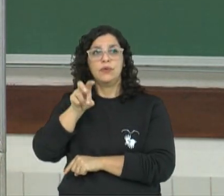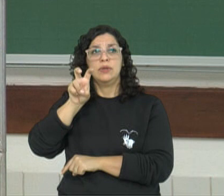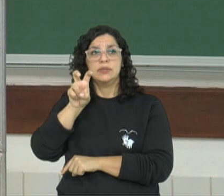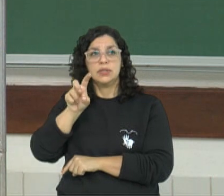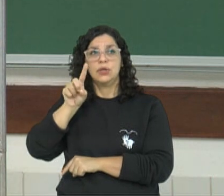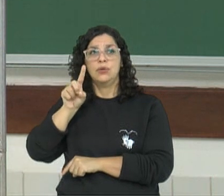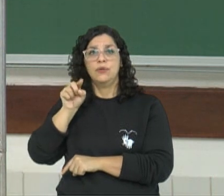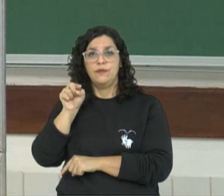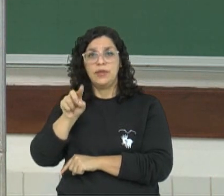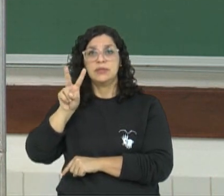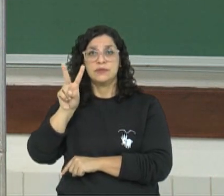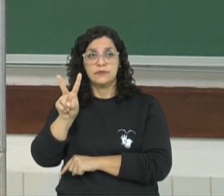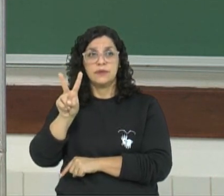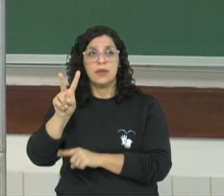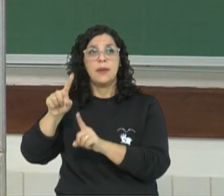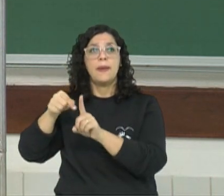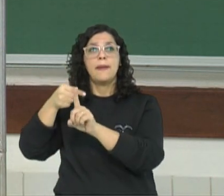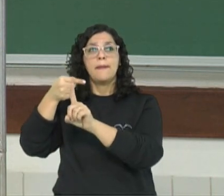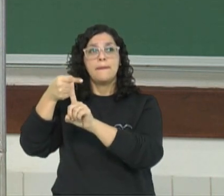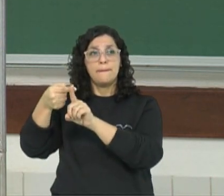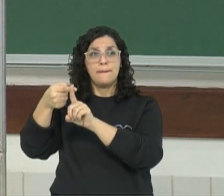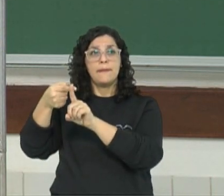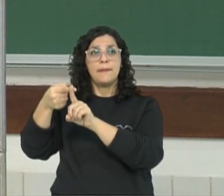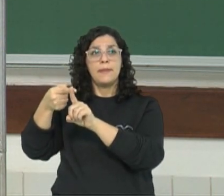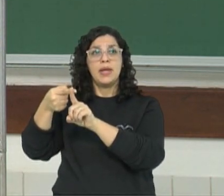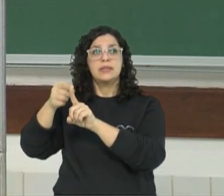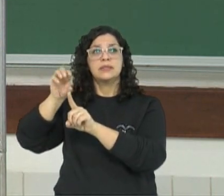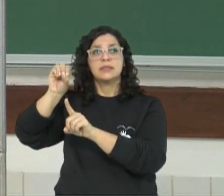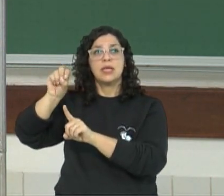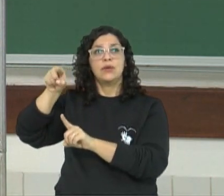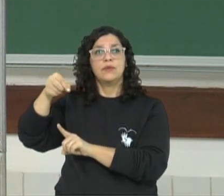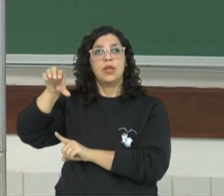ter 0,5 aqui,